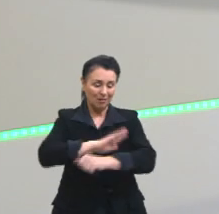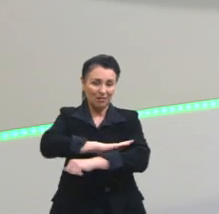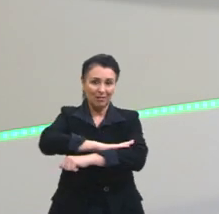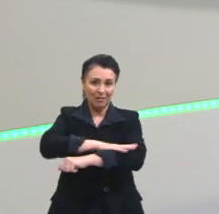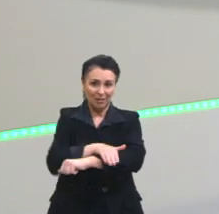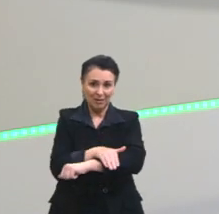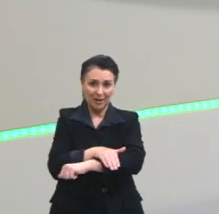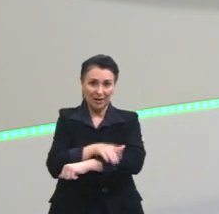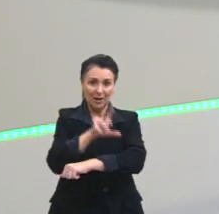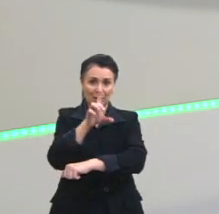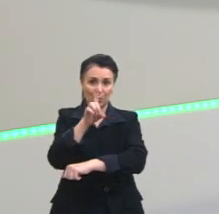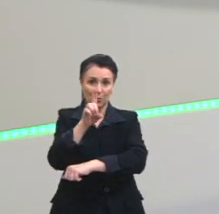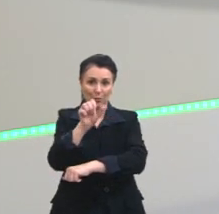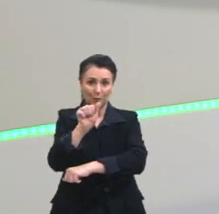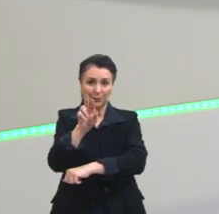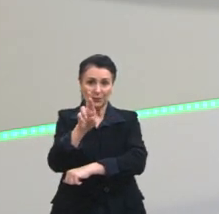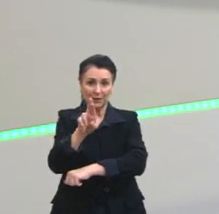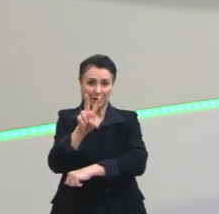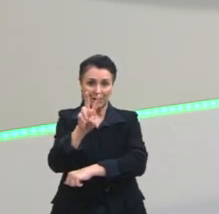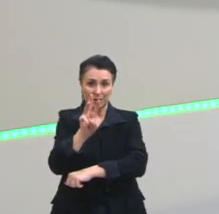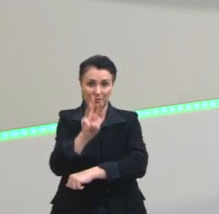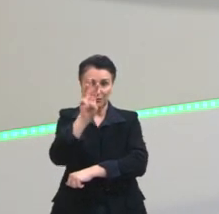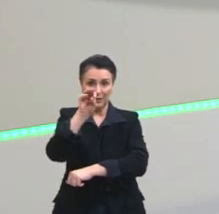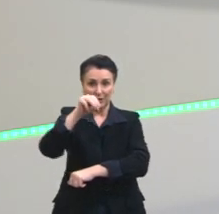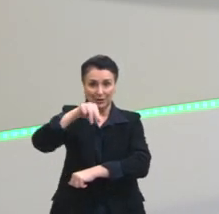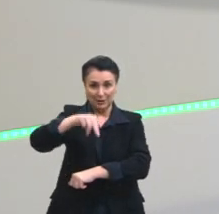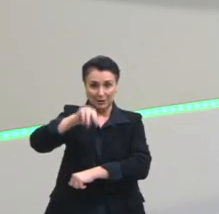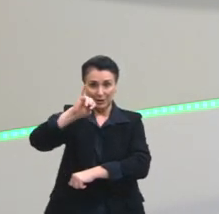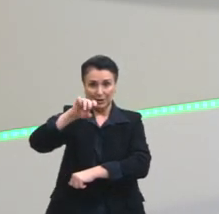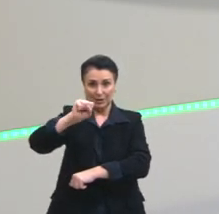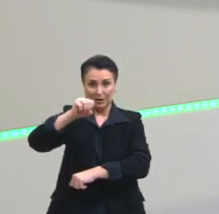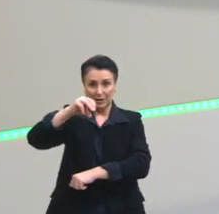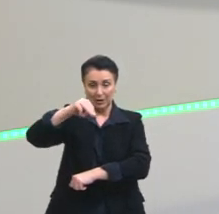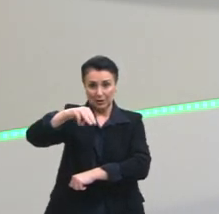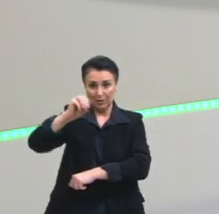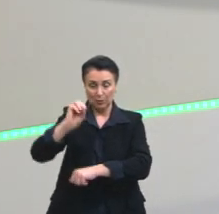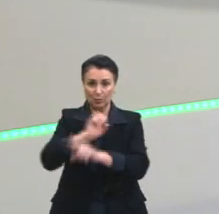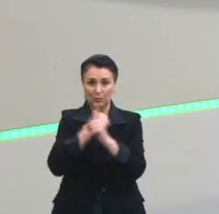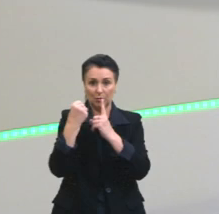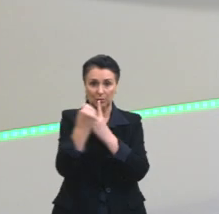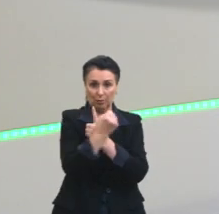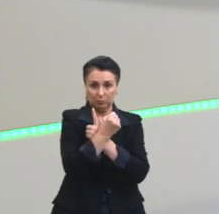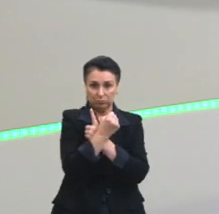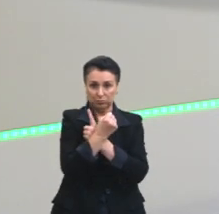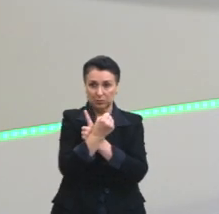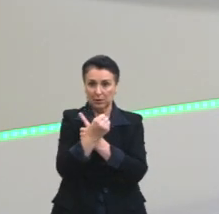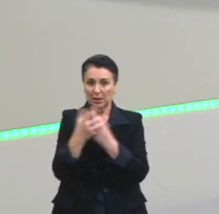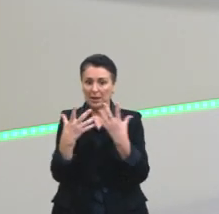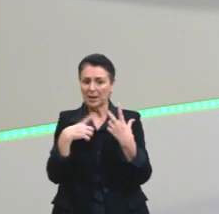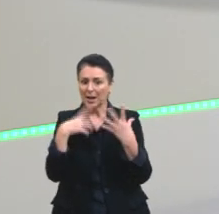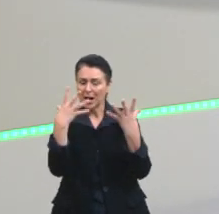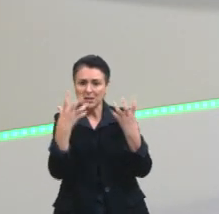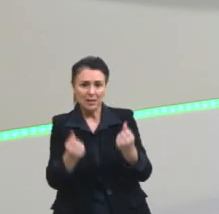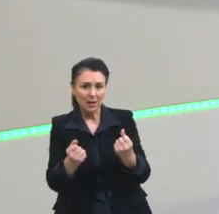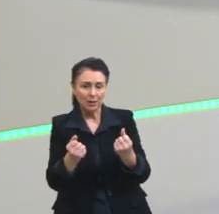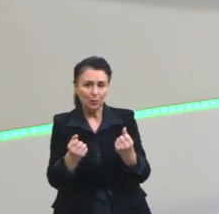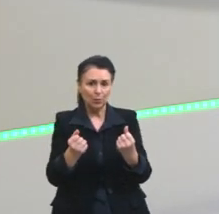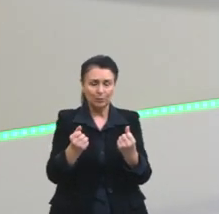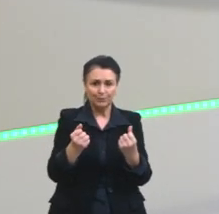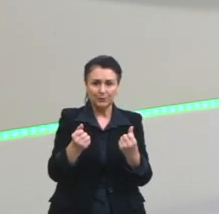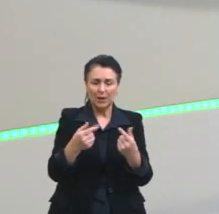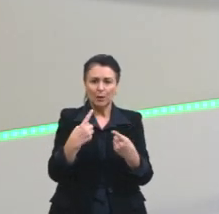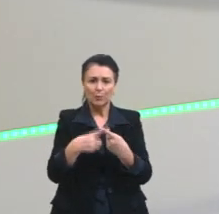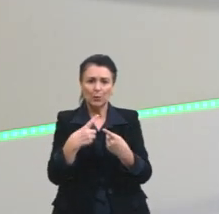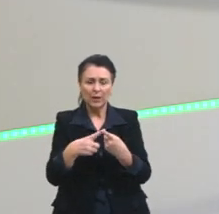Darwinismo Social um racismo seu do científico naquela aceito como científico na época e dizia exatamente